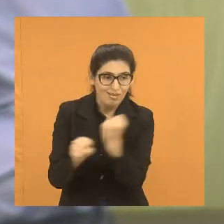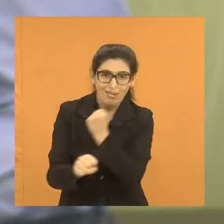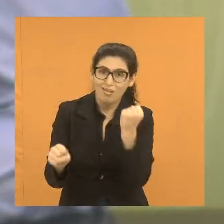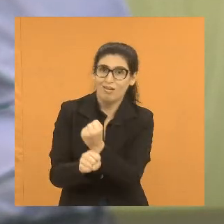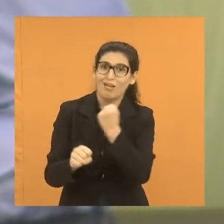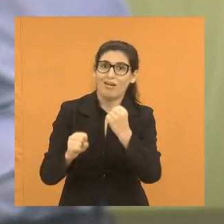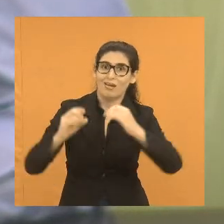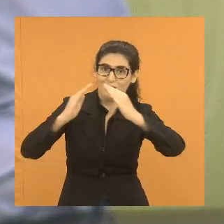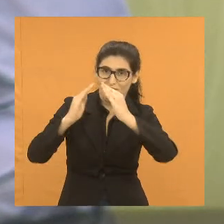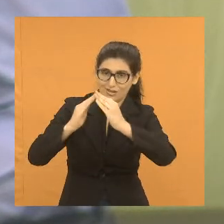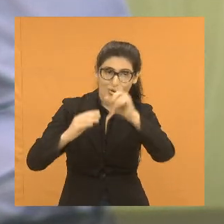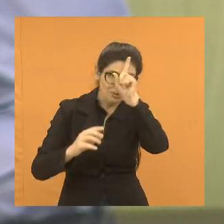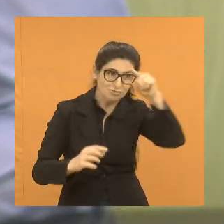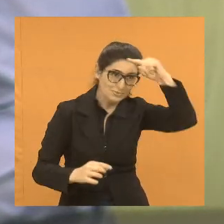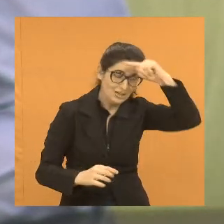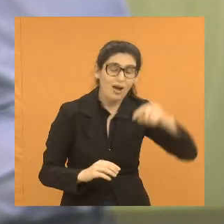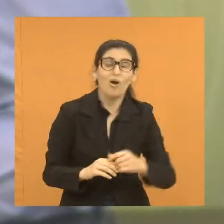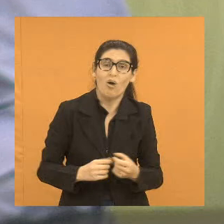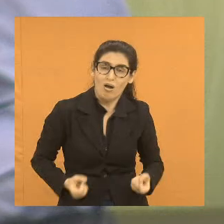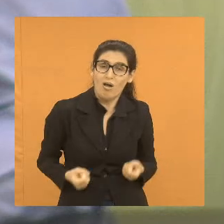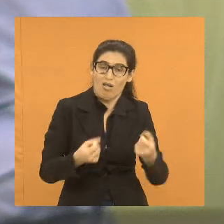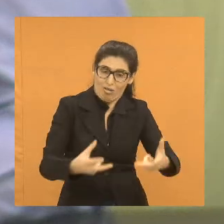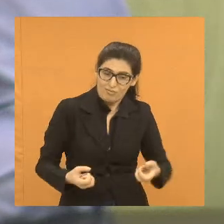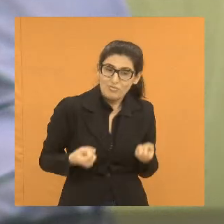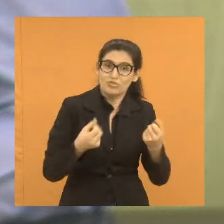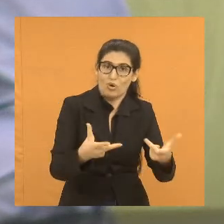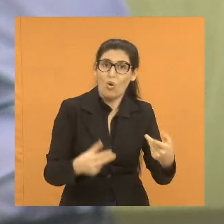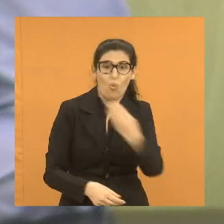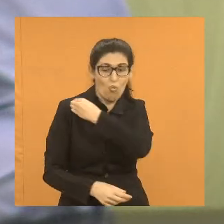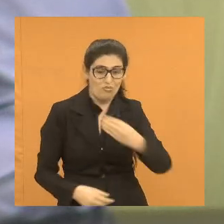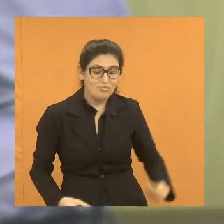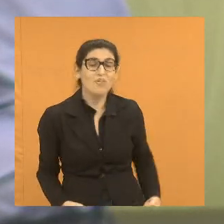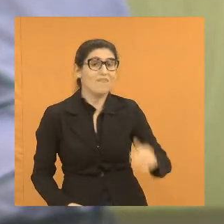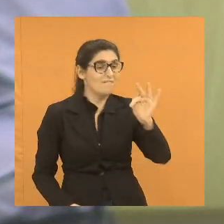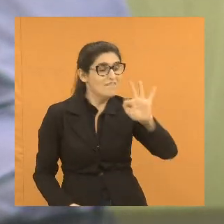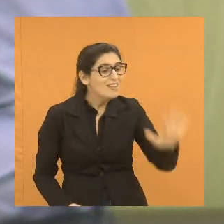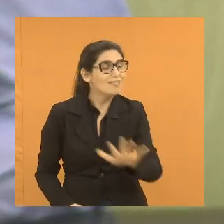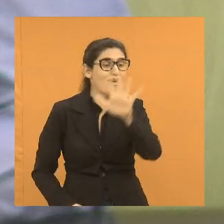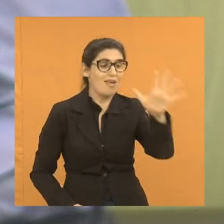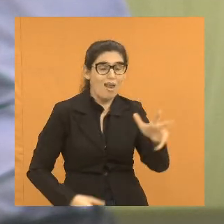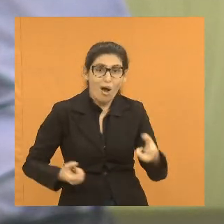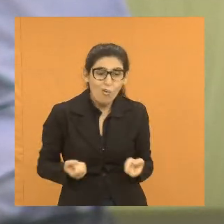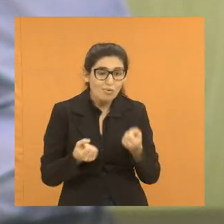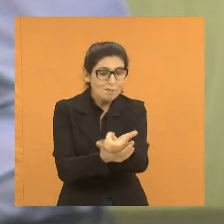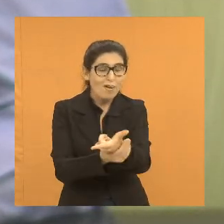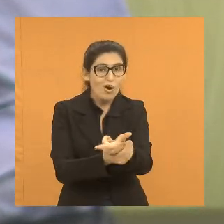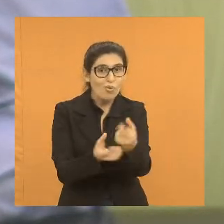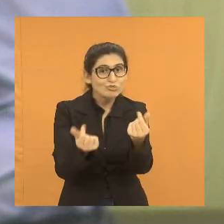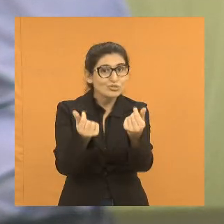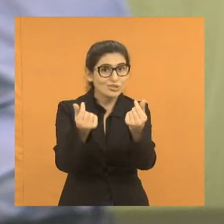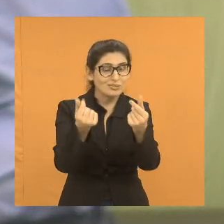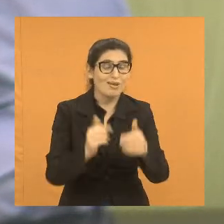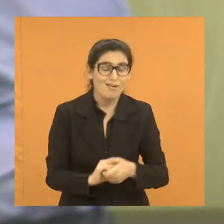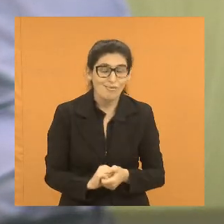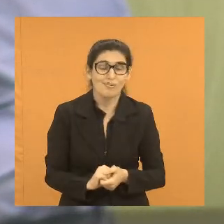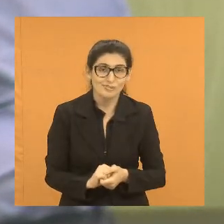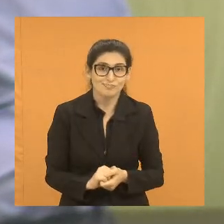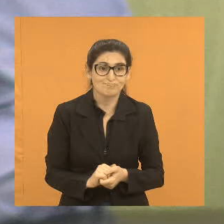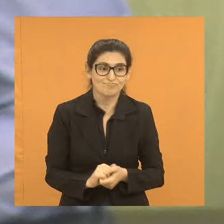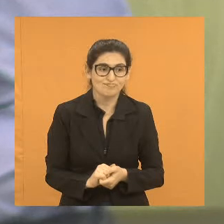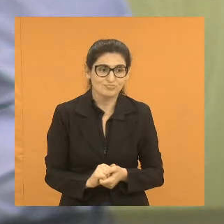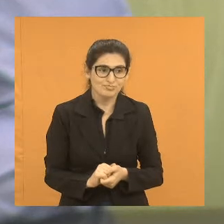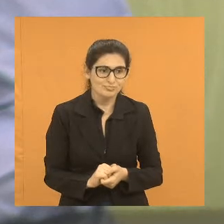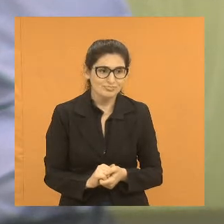investimento do UPA Dr. Telmo é um investimento do governo federal. Então, eles determinaram, eu tenho esse papel,